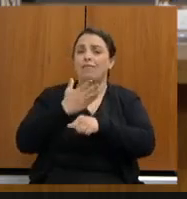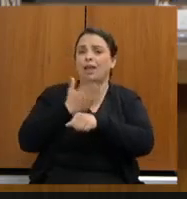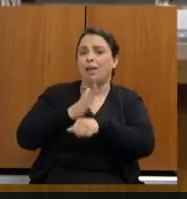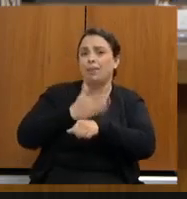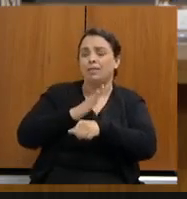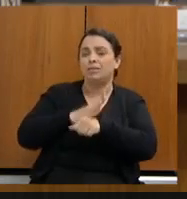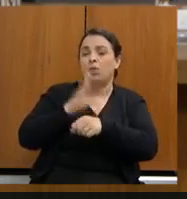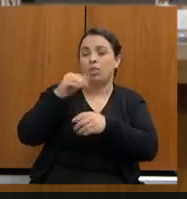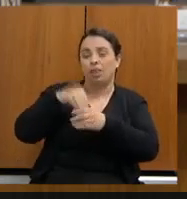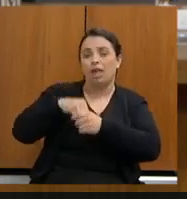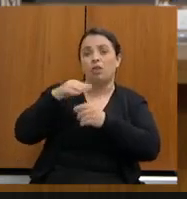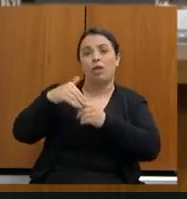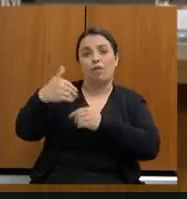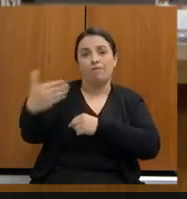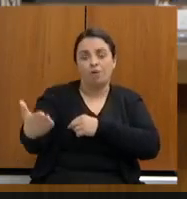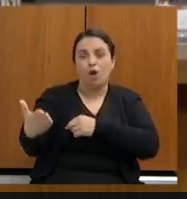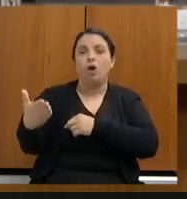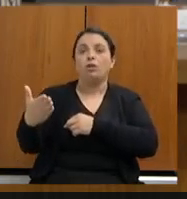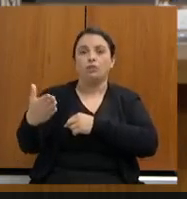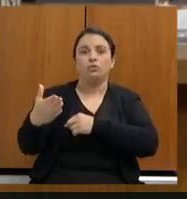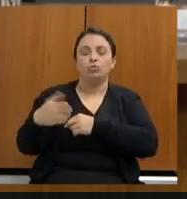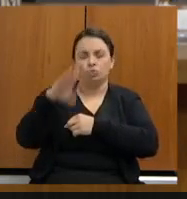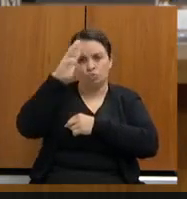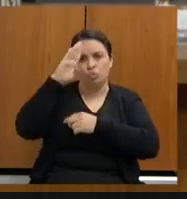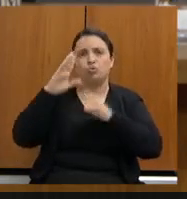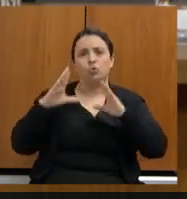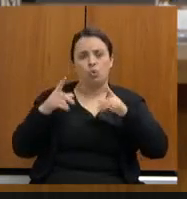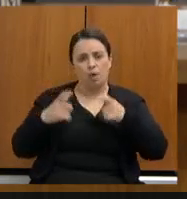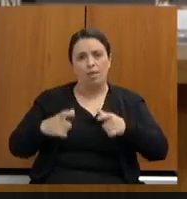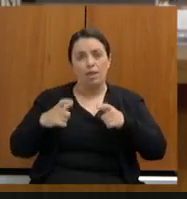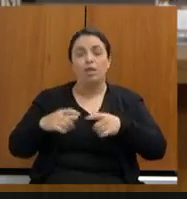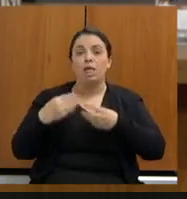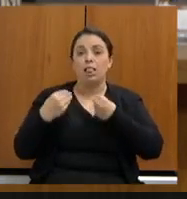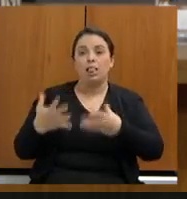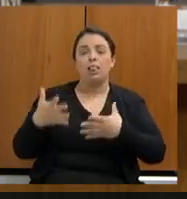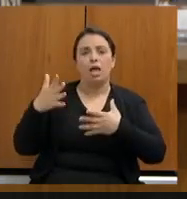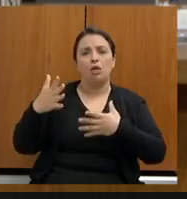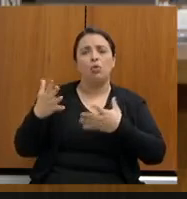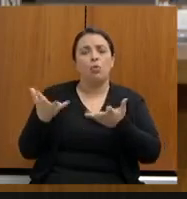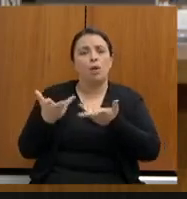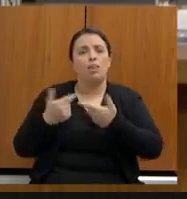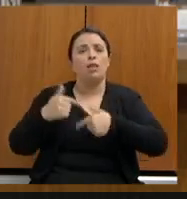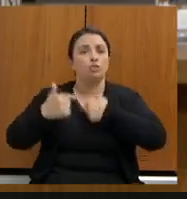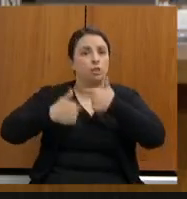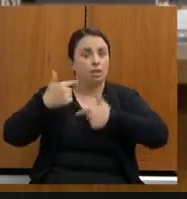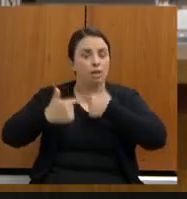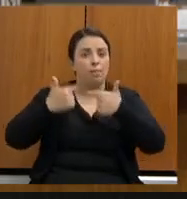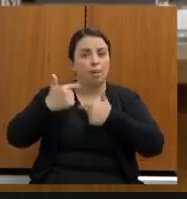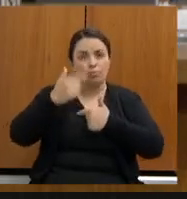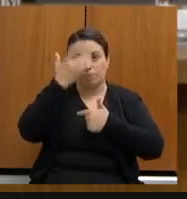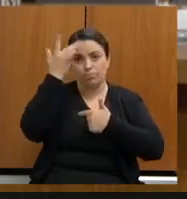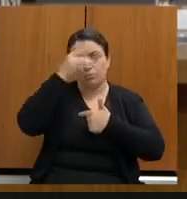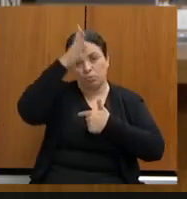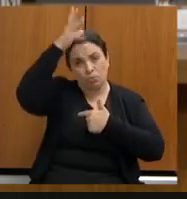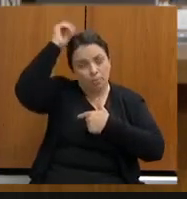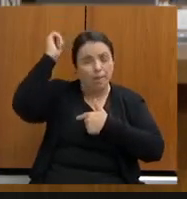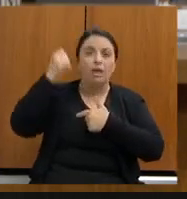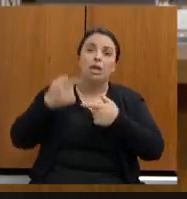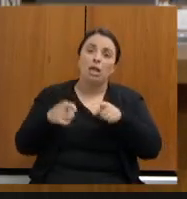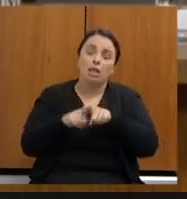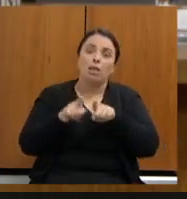e externa ou seja com dando condição de trabalho do nosso bombeiro em todo o estado mas também colaborando com diversas